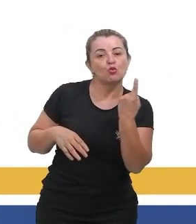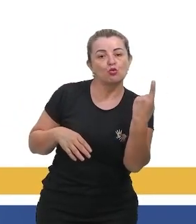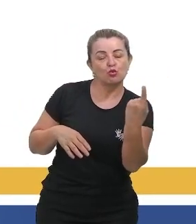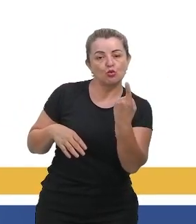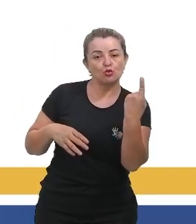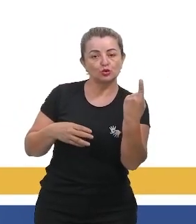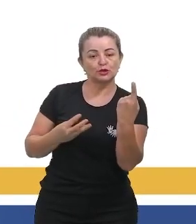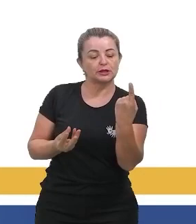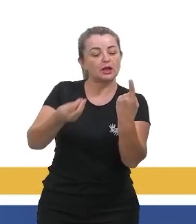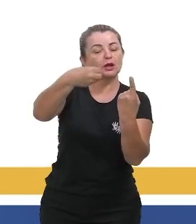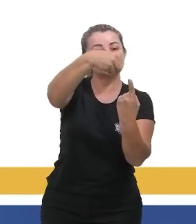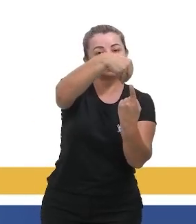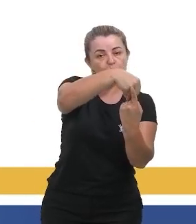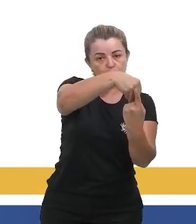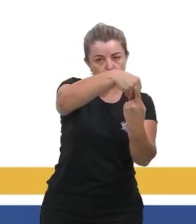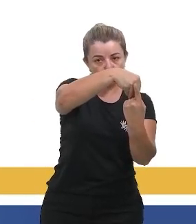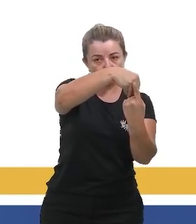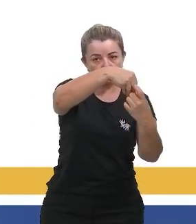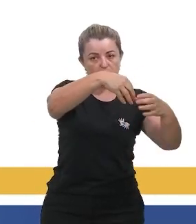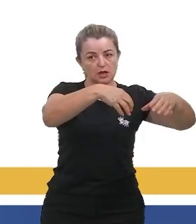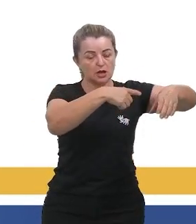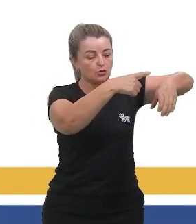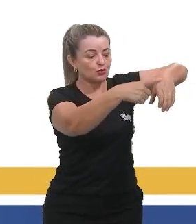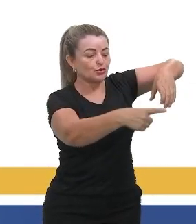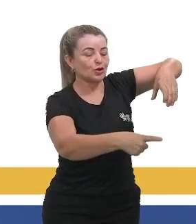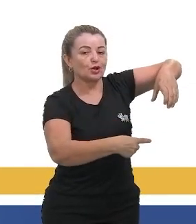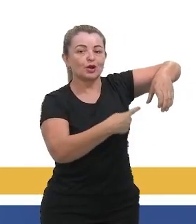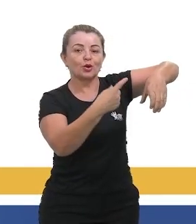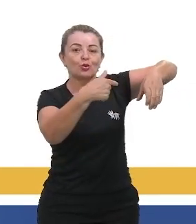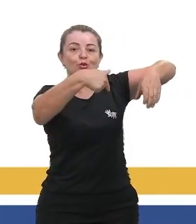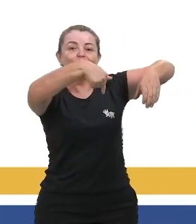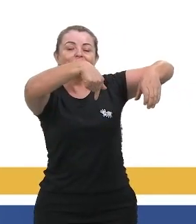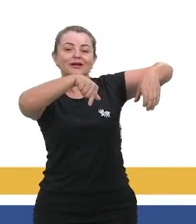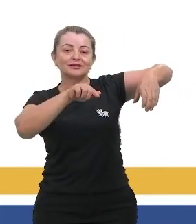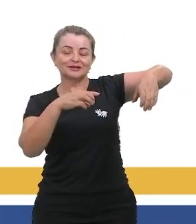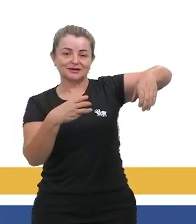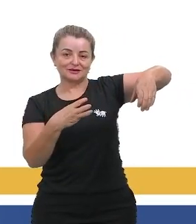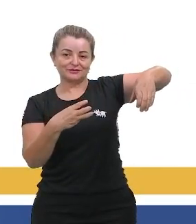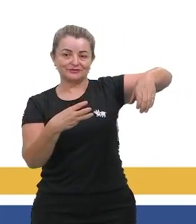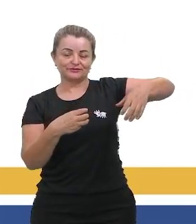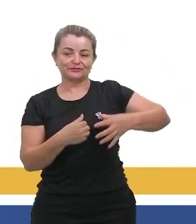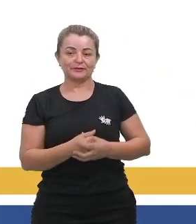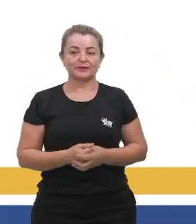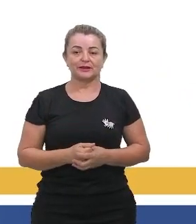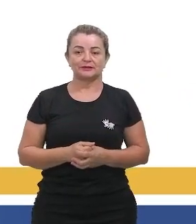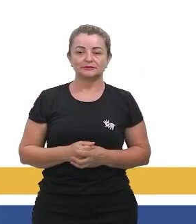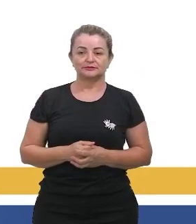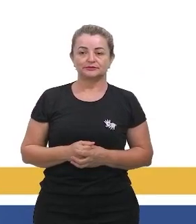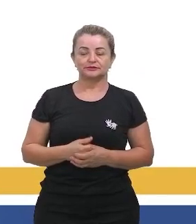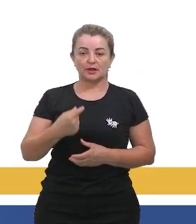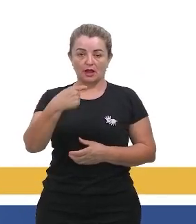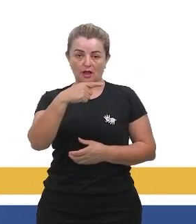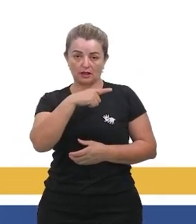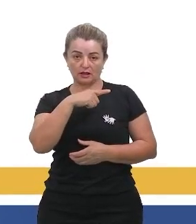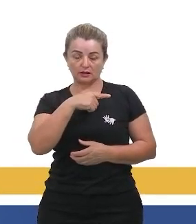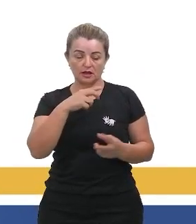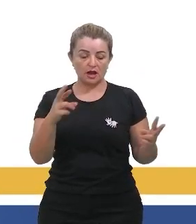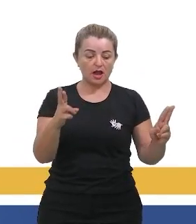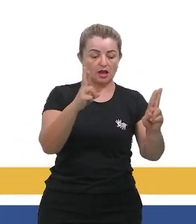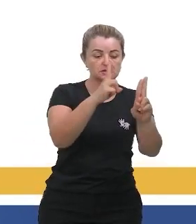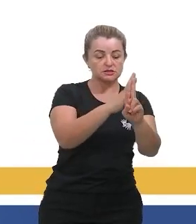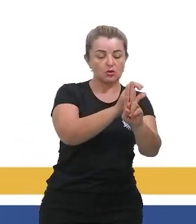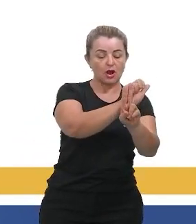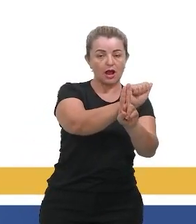está inserido, né, na mesma circunferência é o Q3. Mas vamos provar isso também, vai ficar mais fácil compreender. A gente tem aqui uma relação de A e